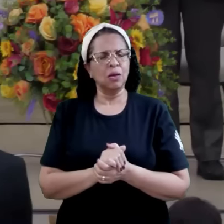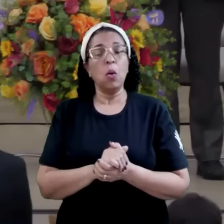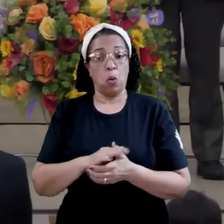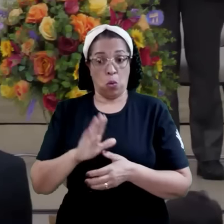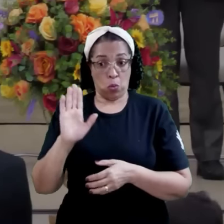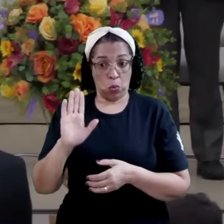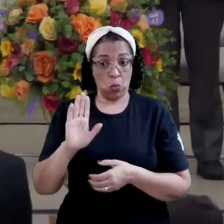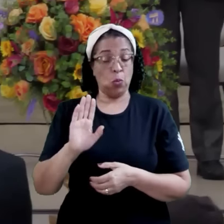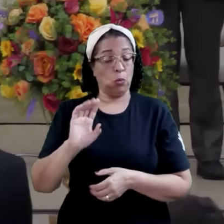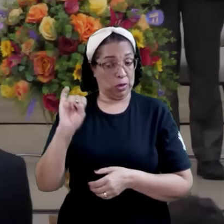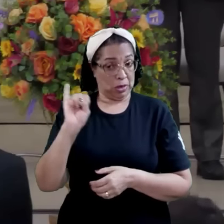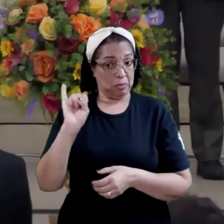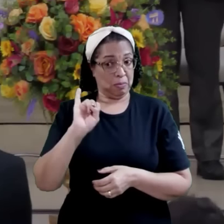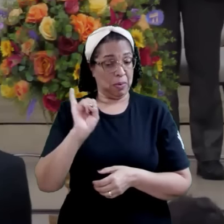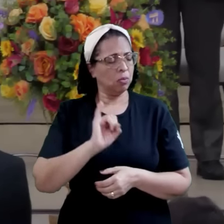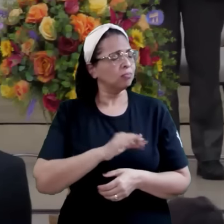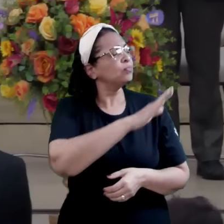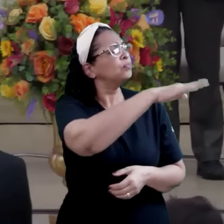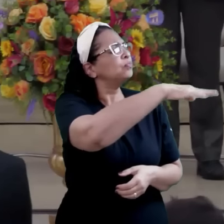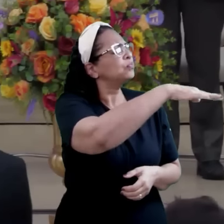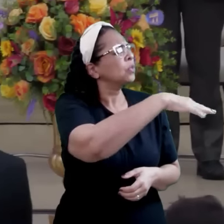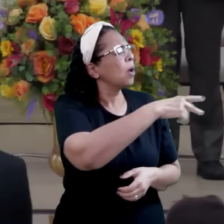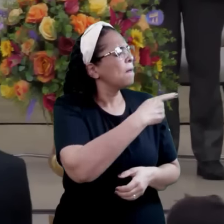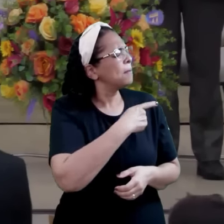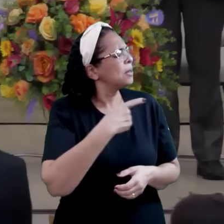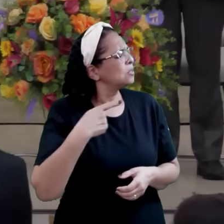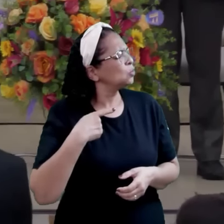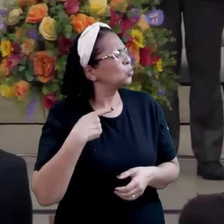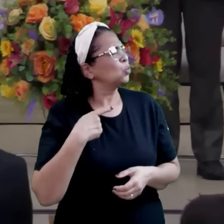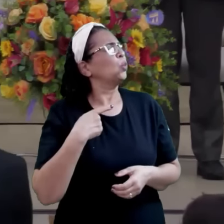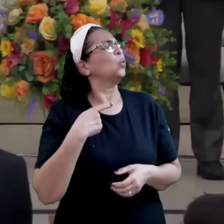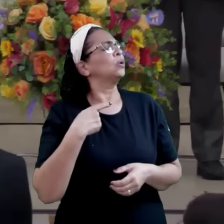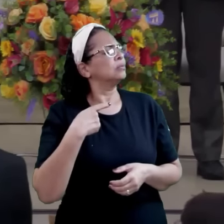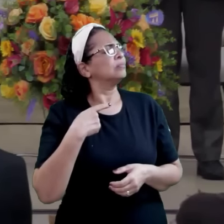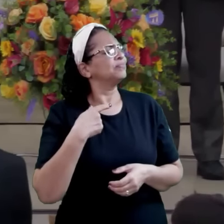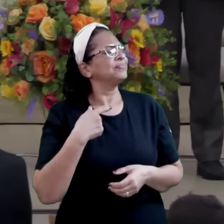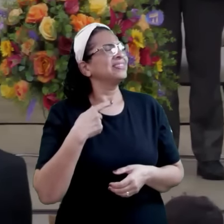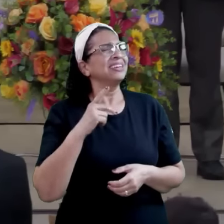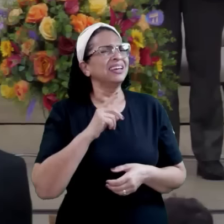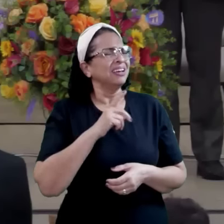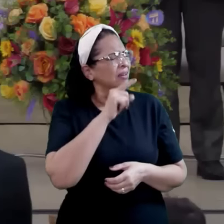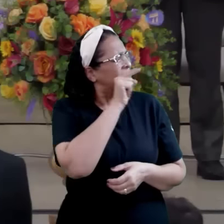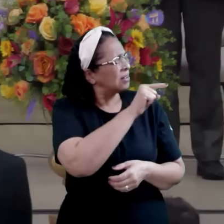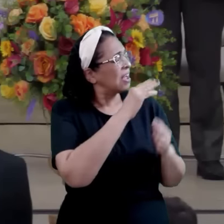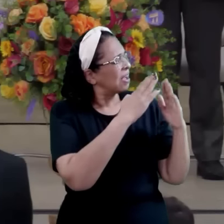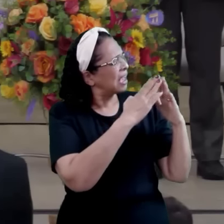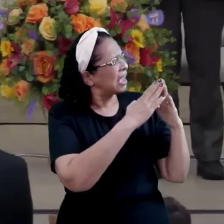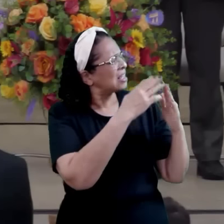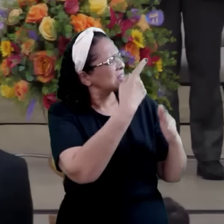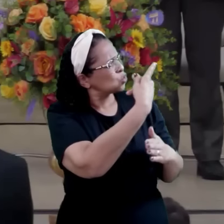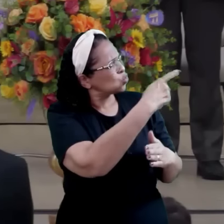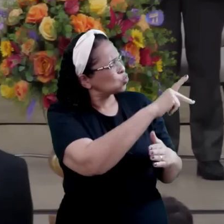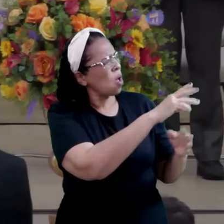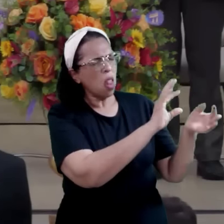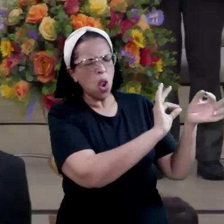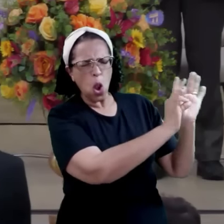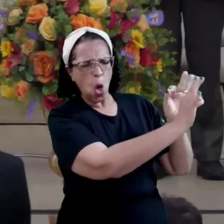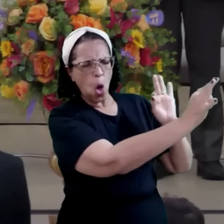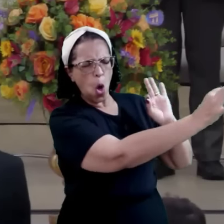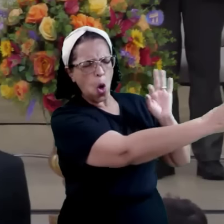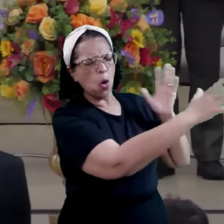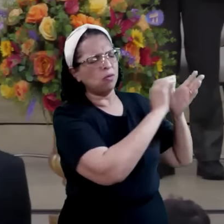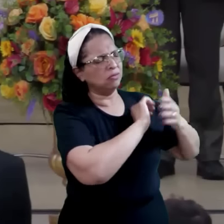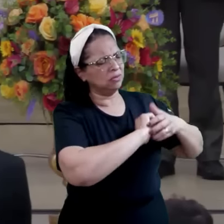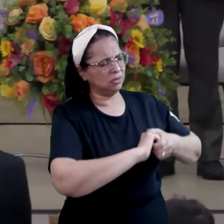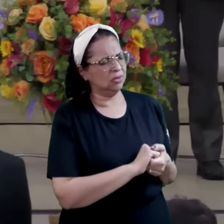longe o senhor mora o senhor tinha que vir um pouquinho mais perto da gente pro senhor poder participar mais aí eu disse mas quando os irmãos quiser só me convidar que